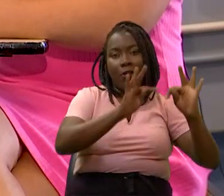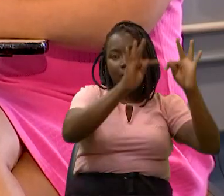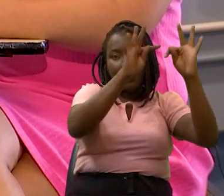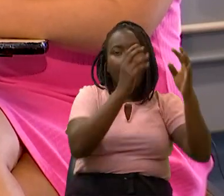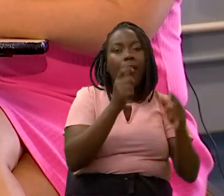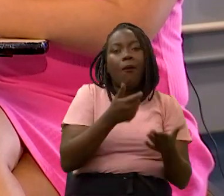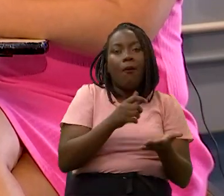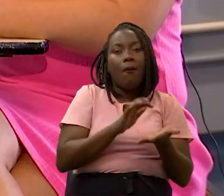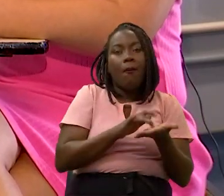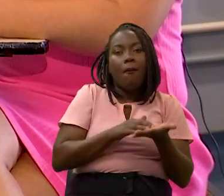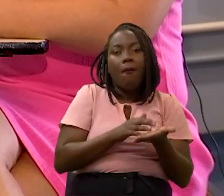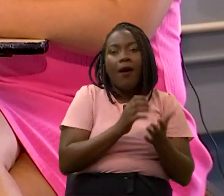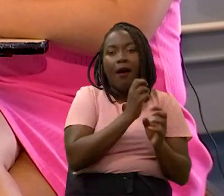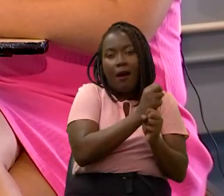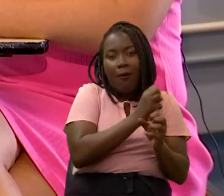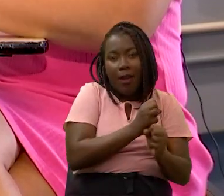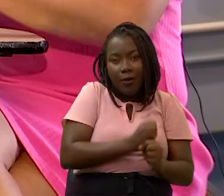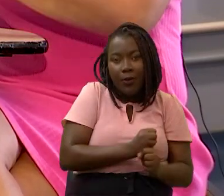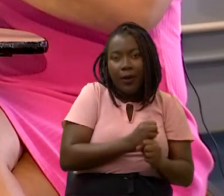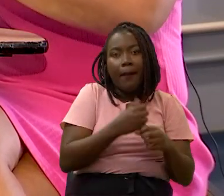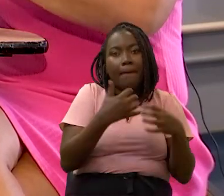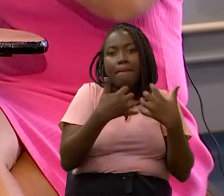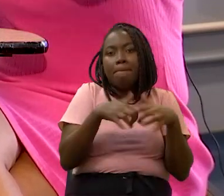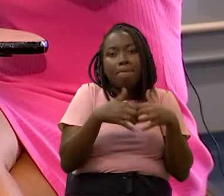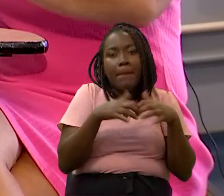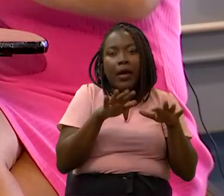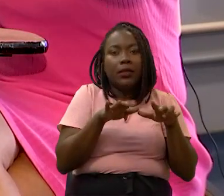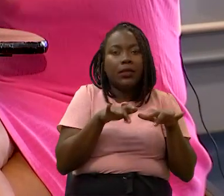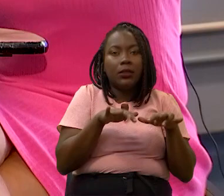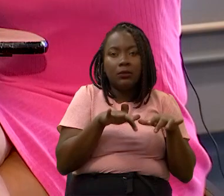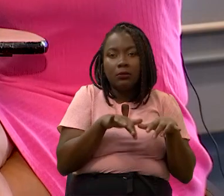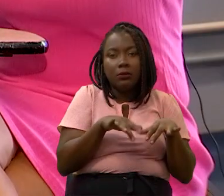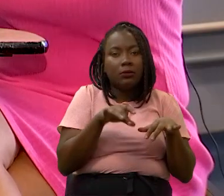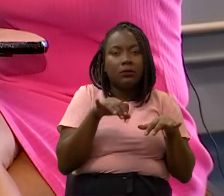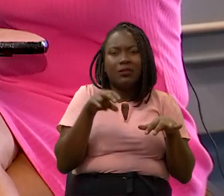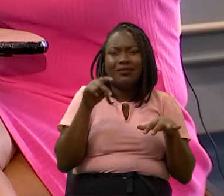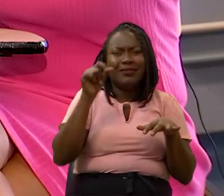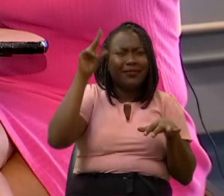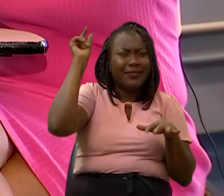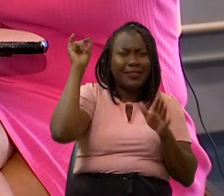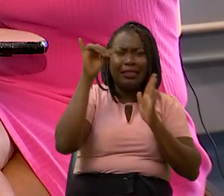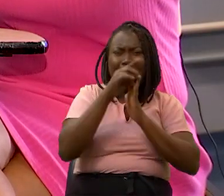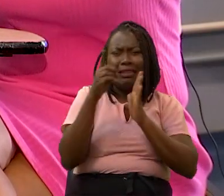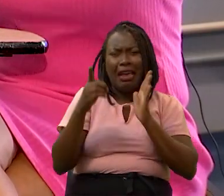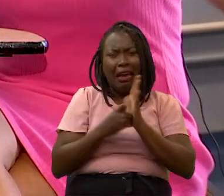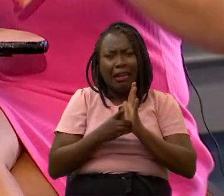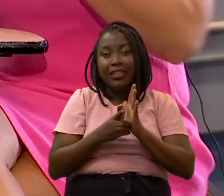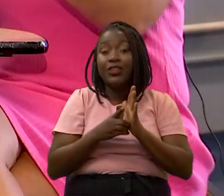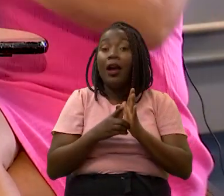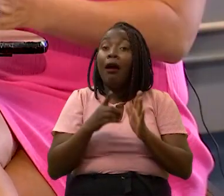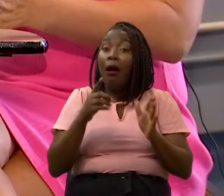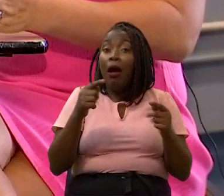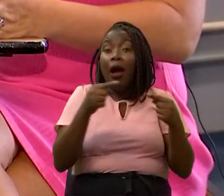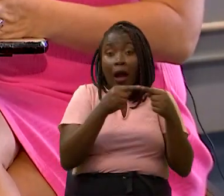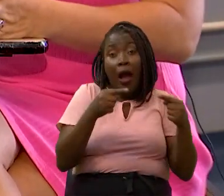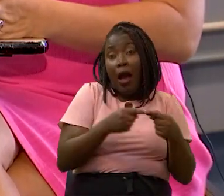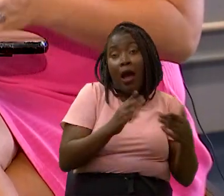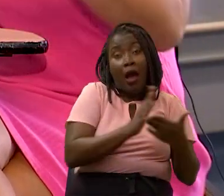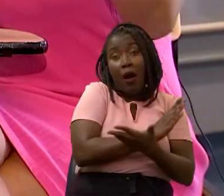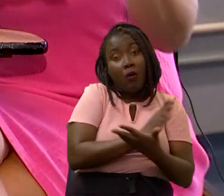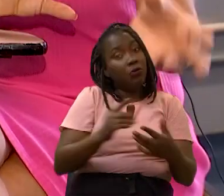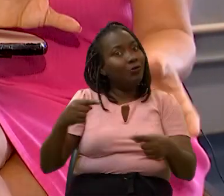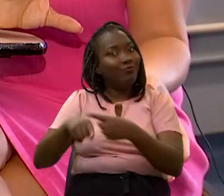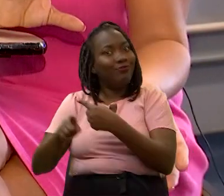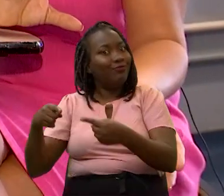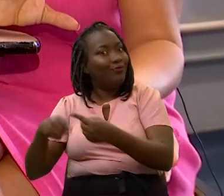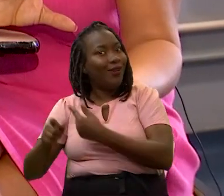outras tecnologias, uma calculadora, a máquina de datilografar há décadas atrás, cabe em alguns espaços